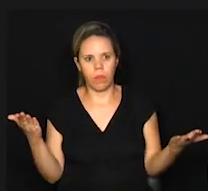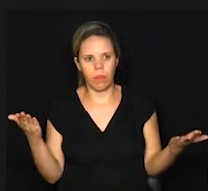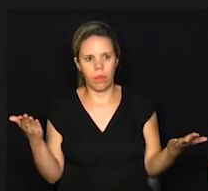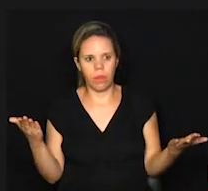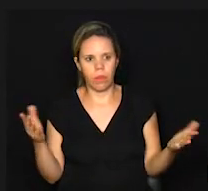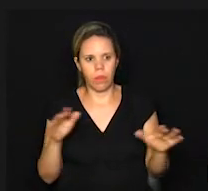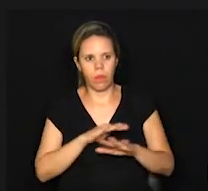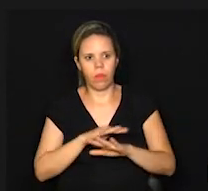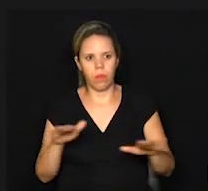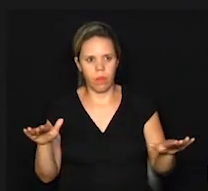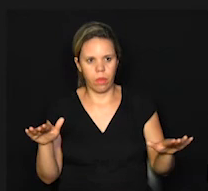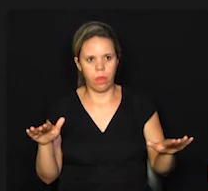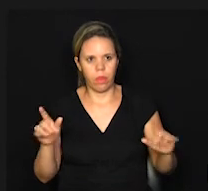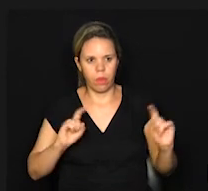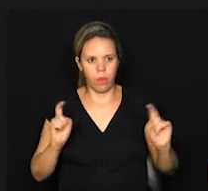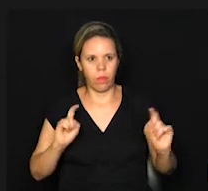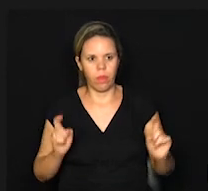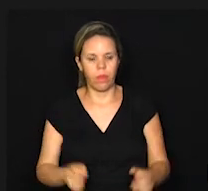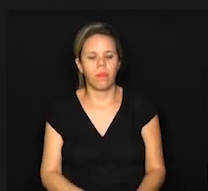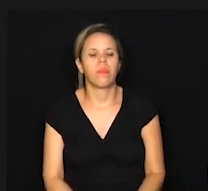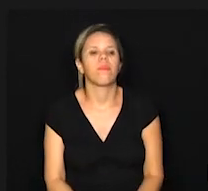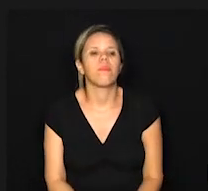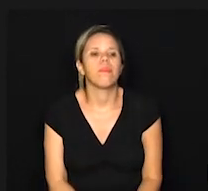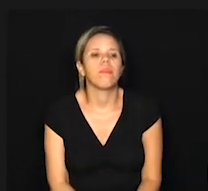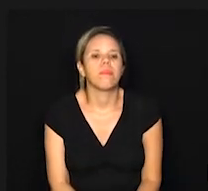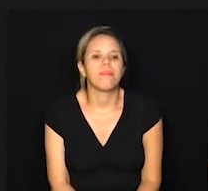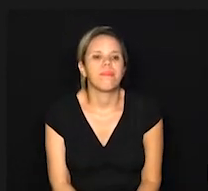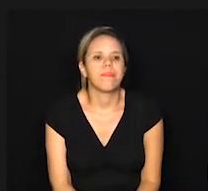Declaramos encerrado a sessão de hoje.